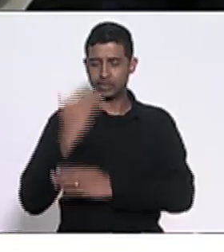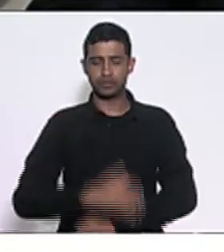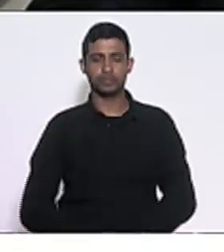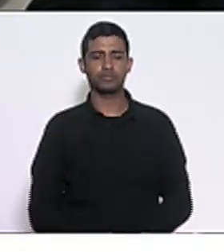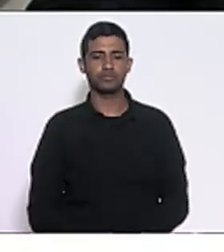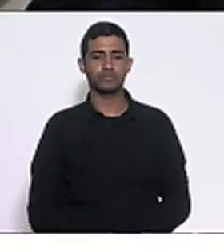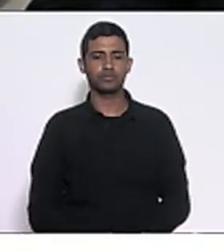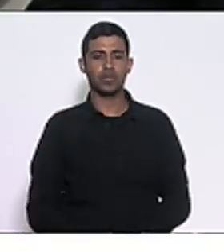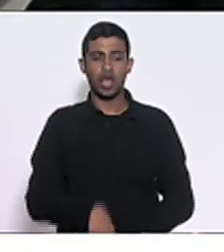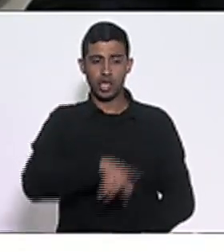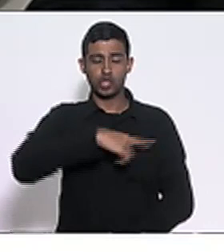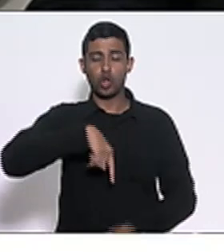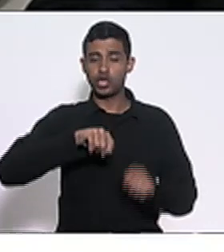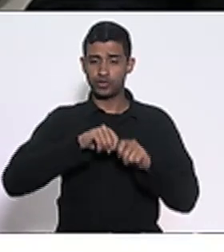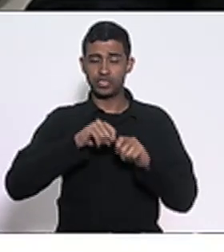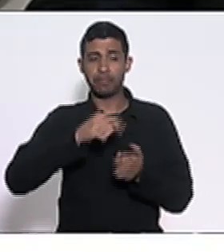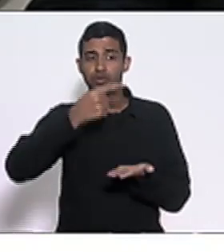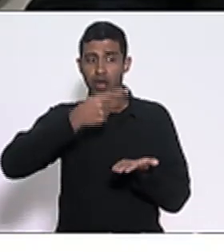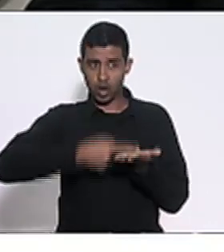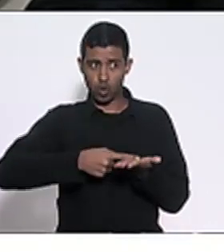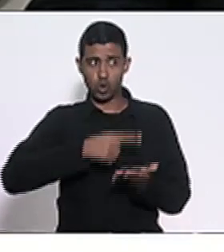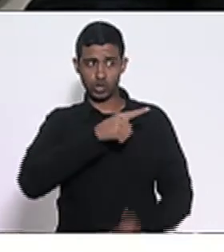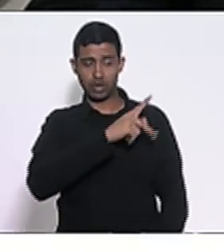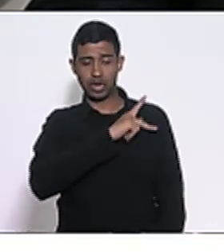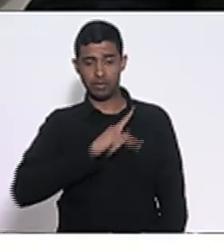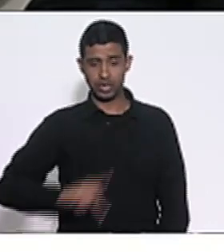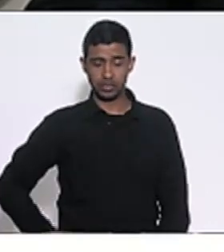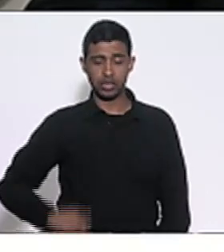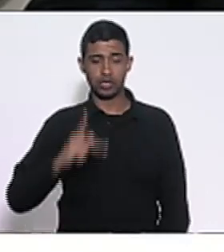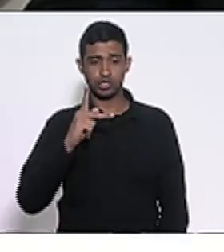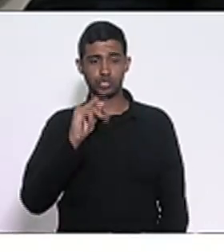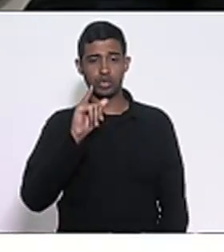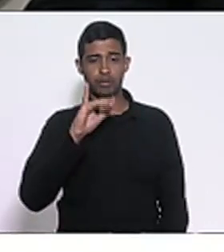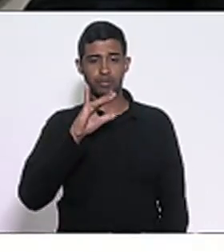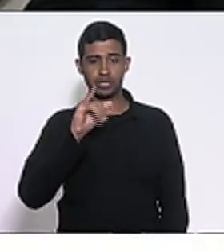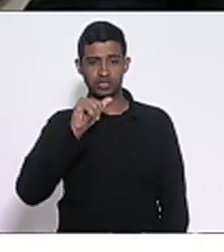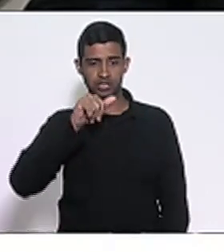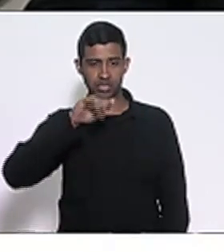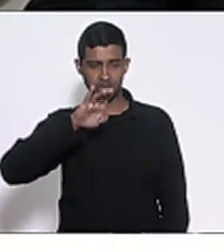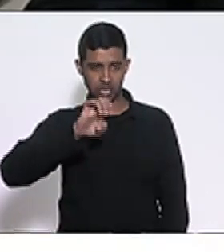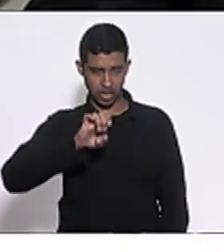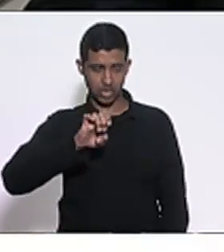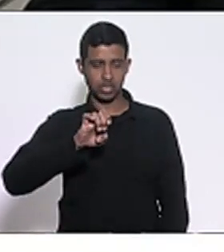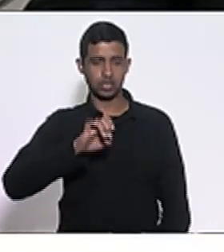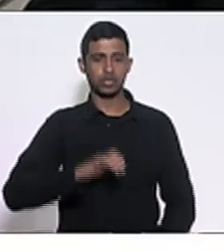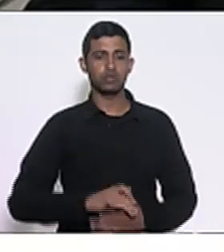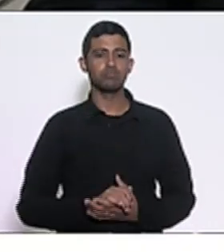E fizemos um acordo com o presidente Pisciani na época em relação